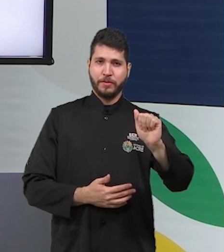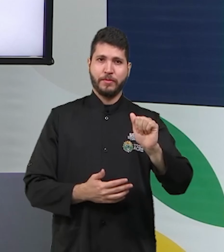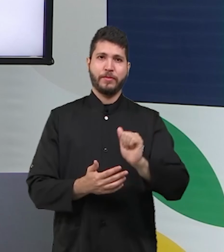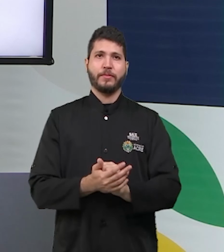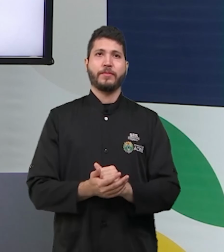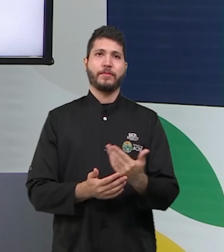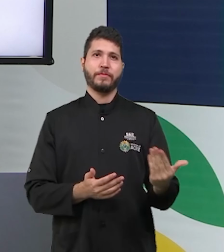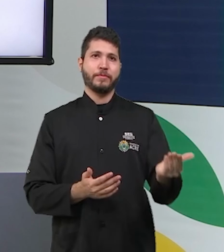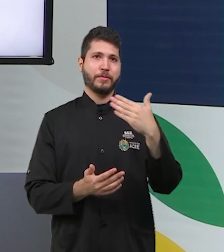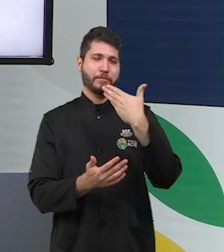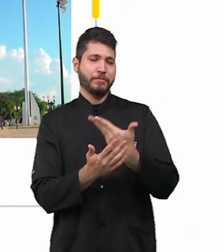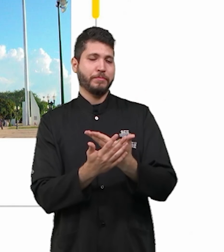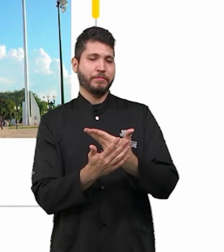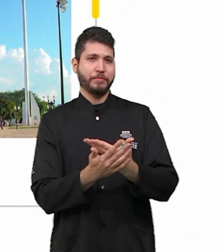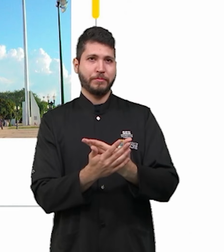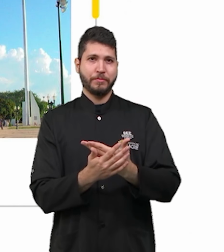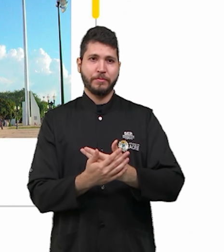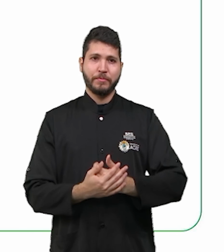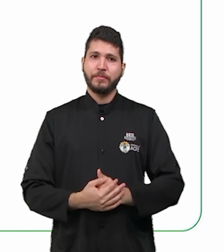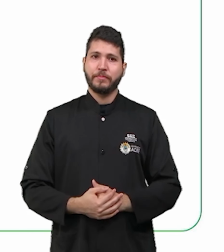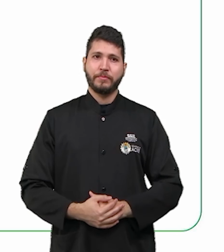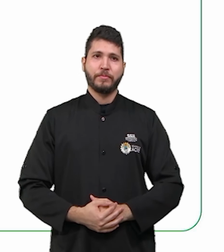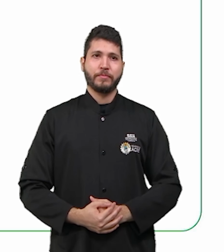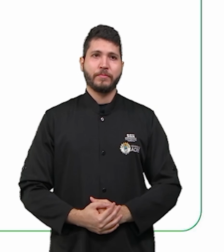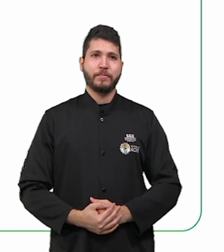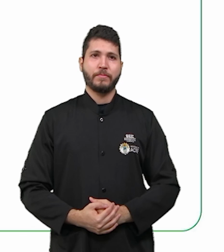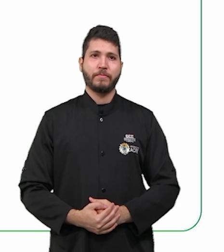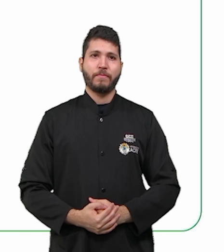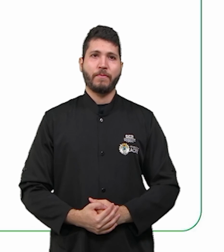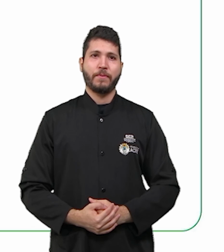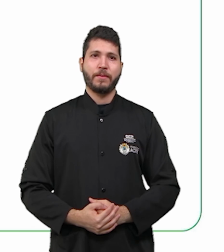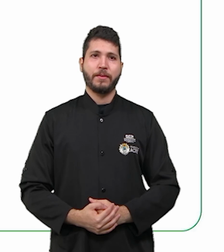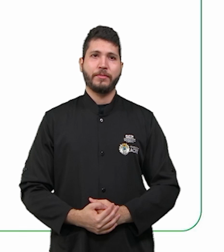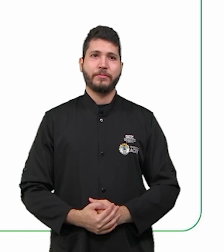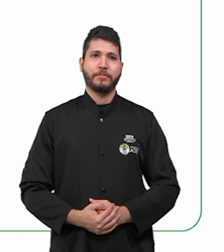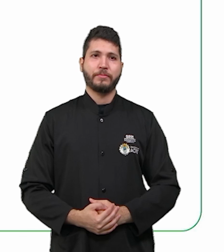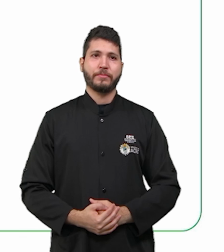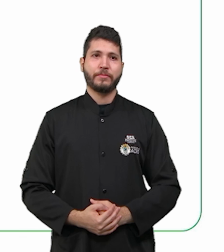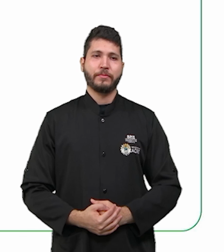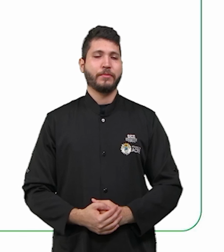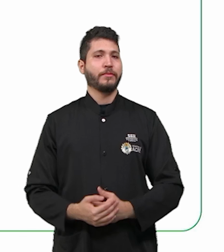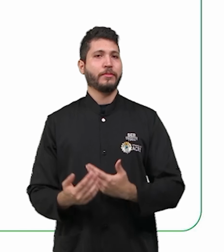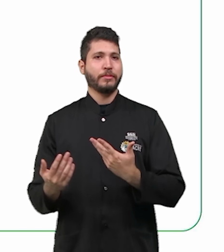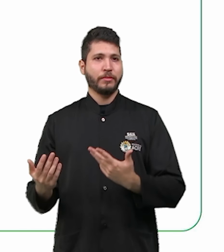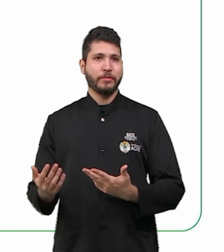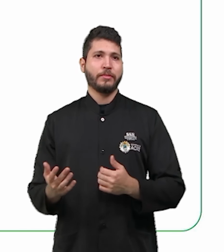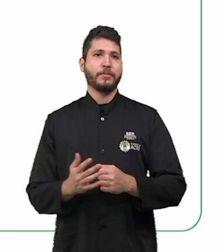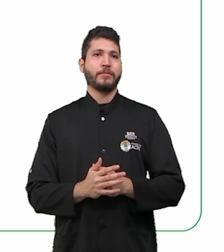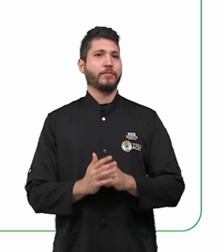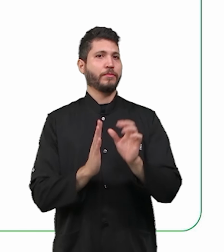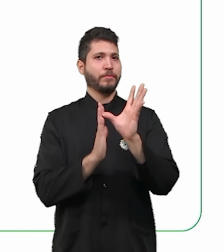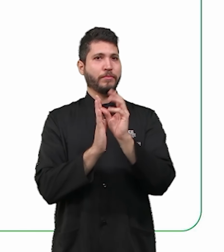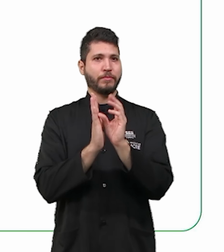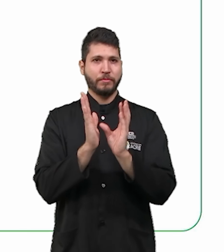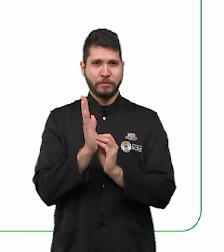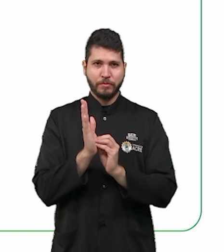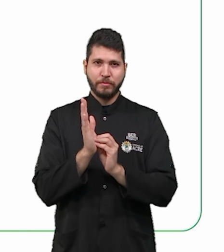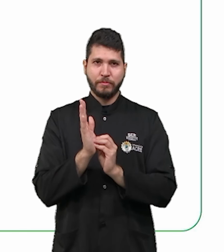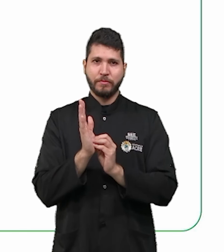uma classe? Então, pessoal, hoje a nossa aula vai falar um pouquinho sobre